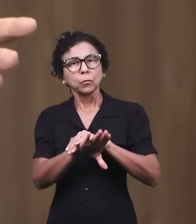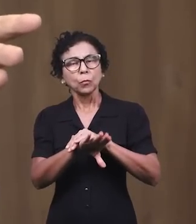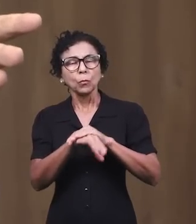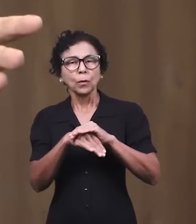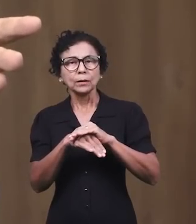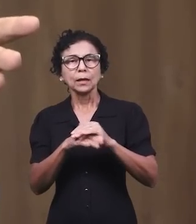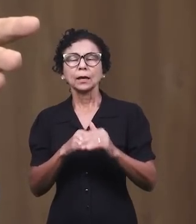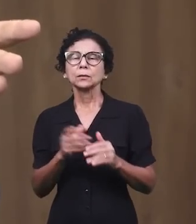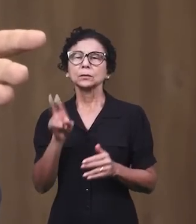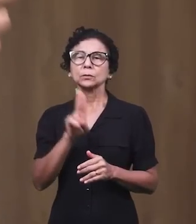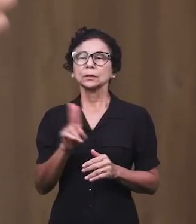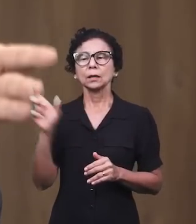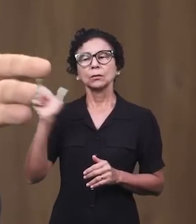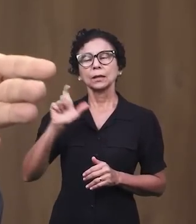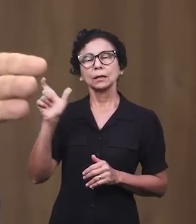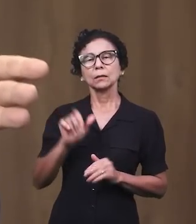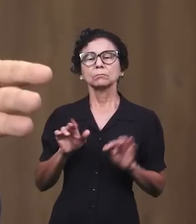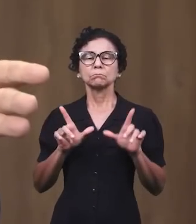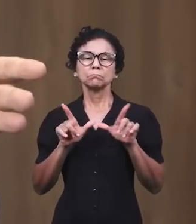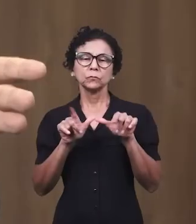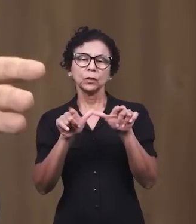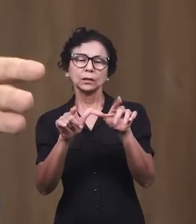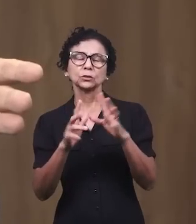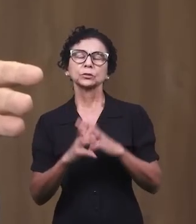José. José,